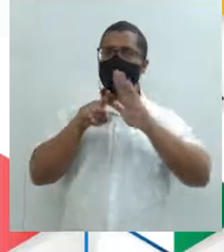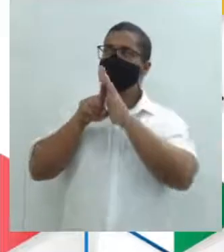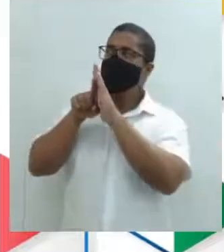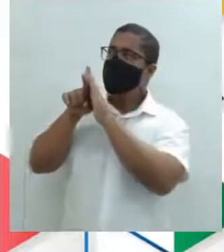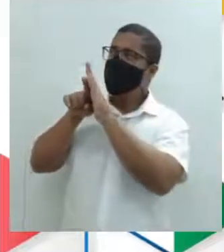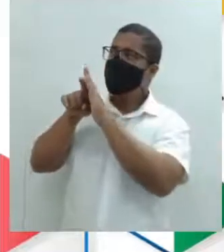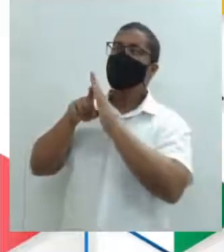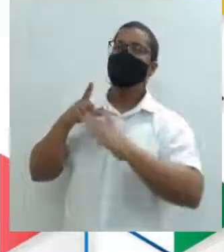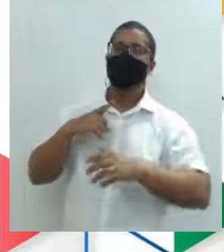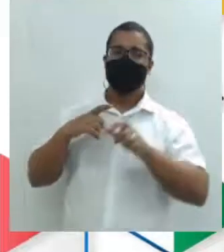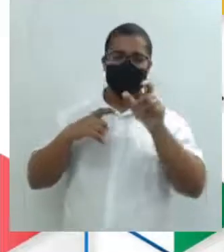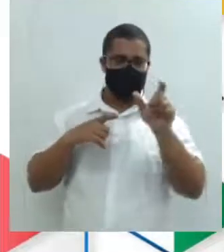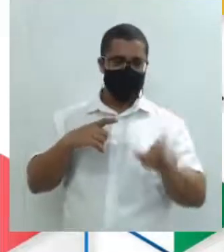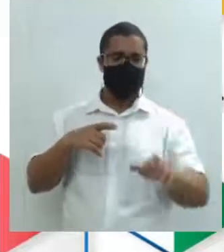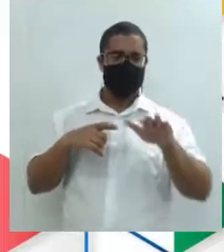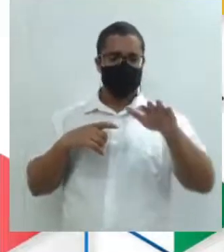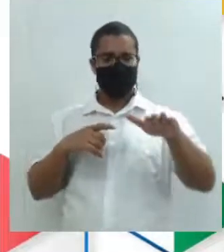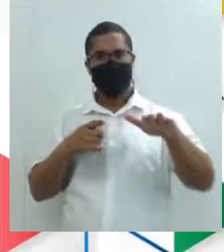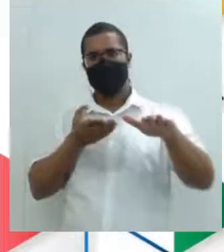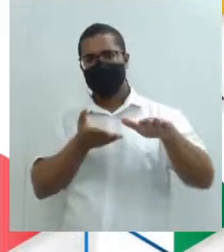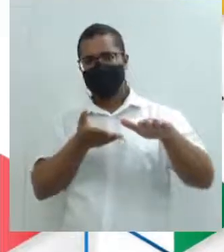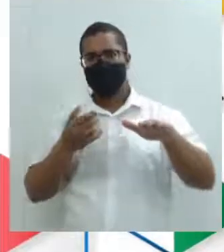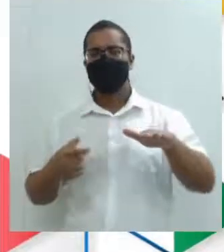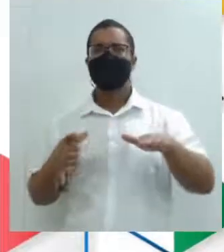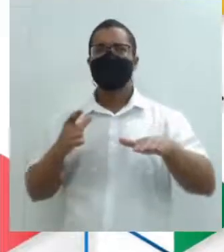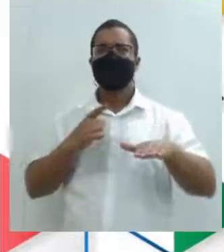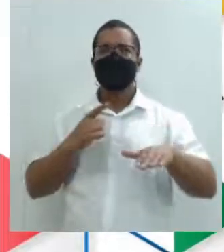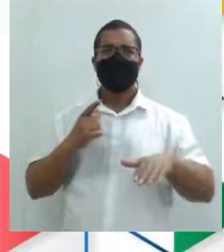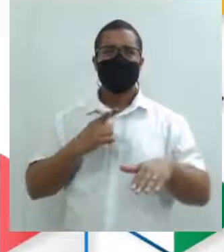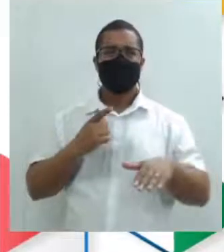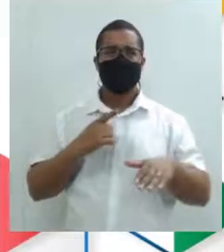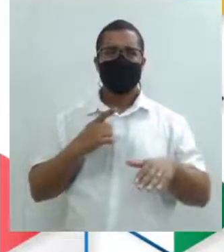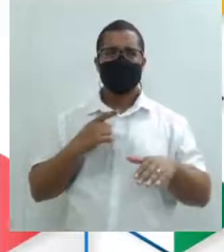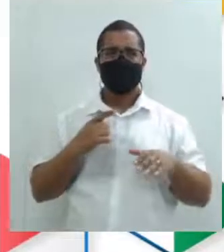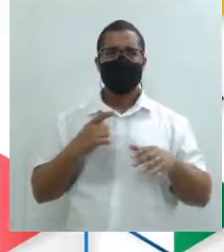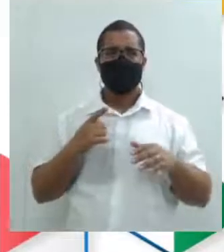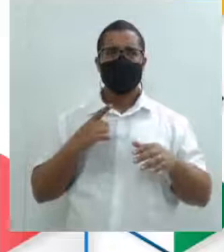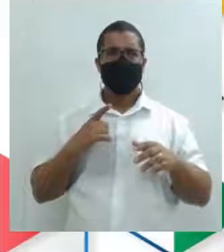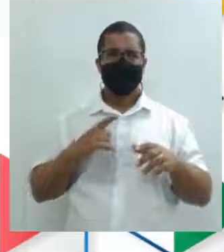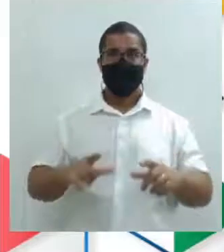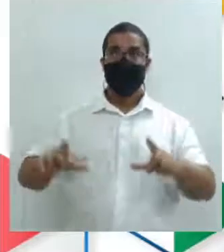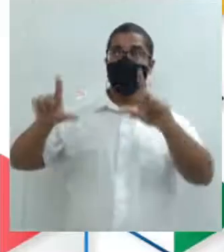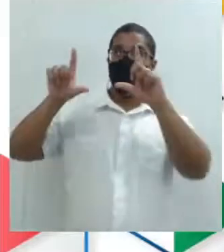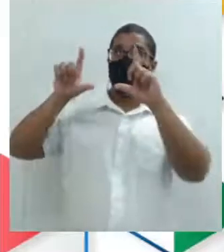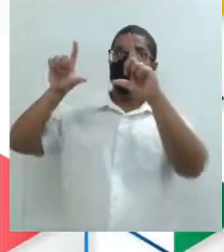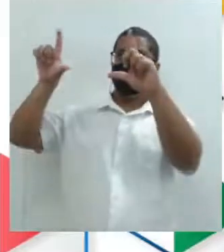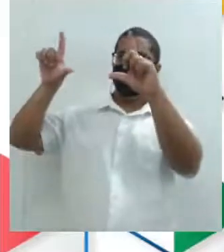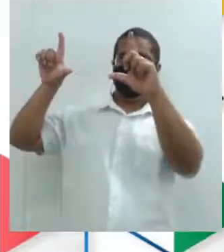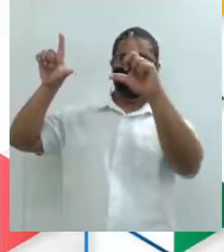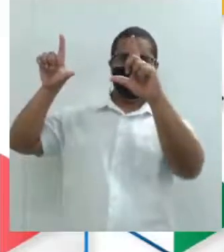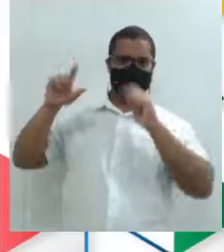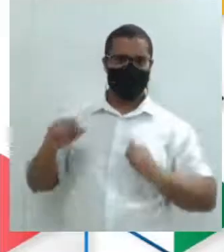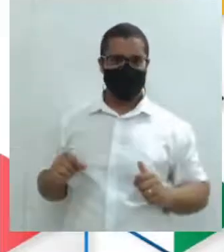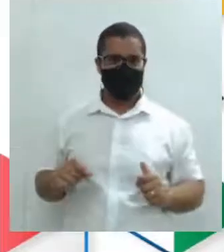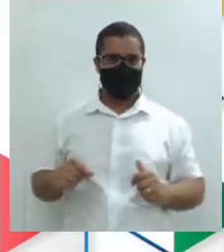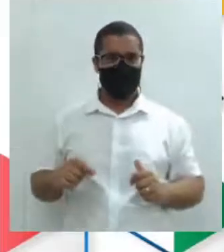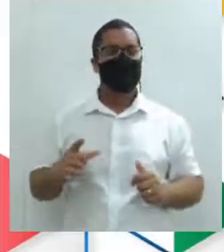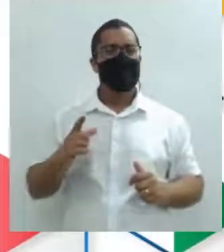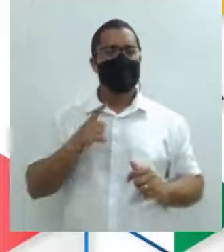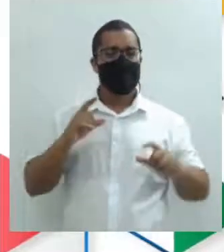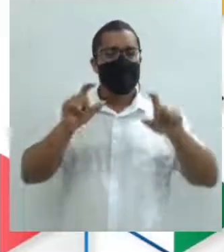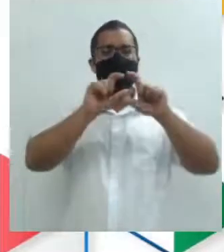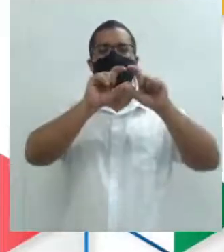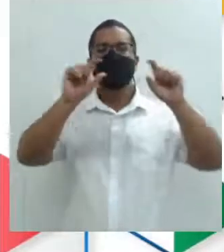o personagem aí, né, que está ao lado de uma placa. E nessa placa tem